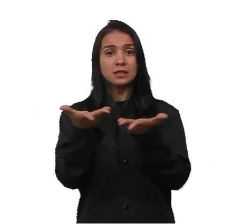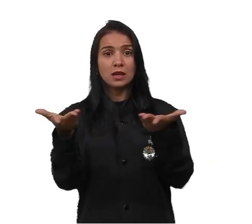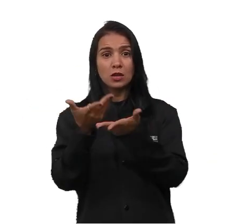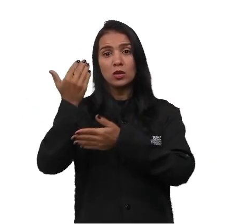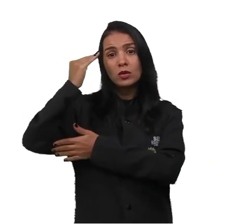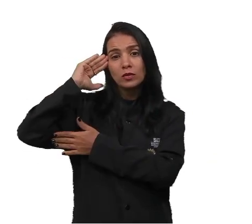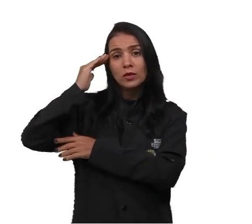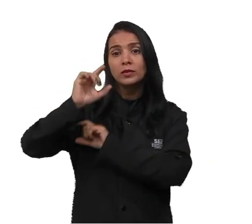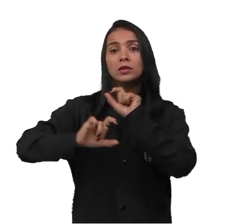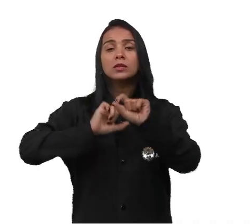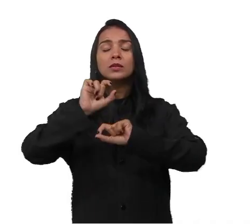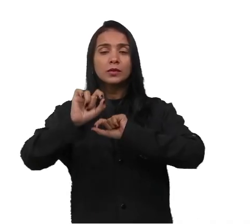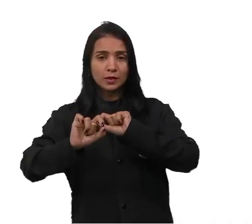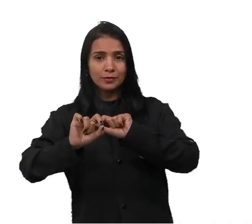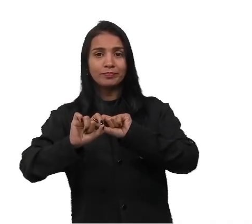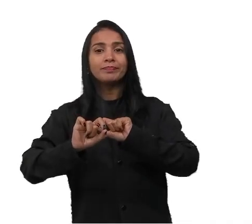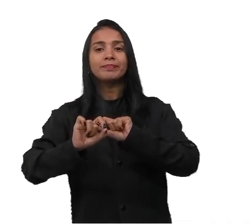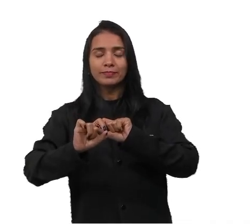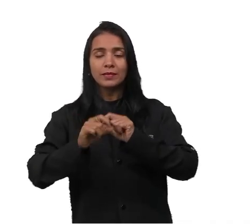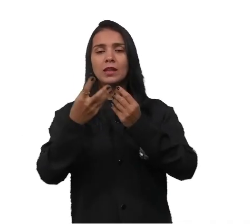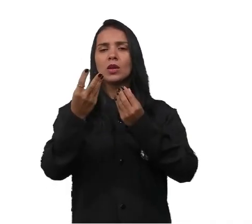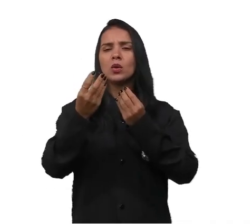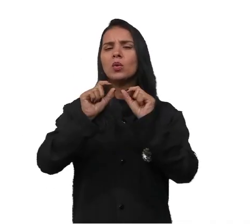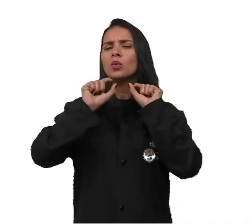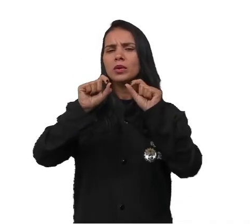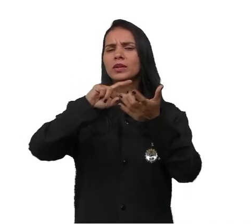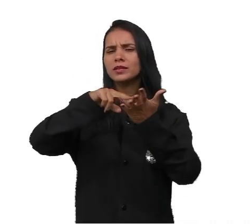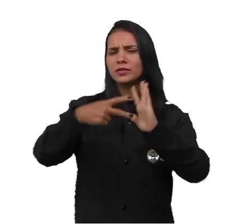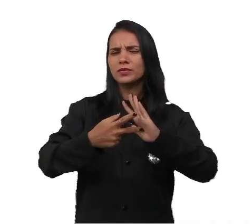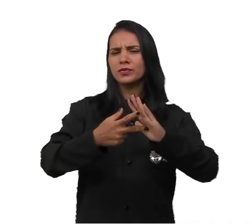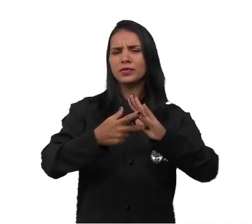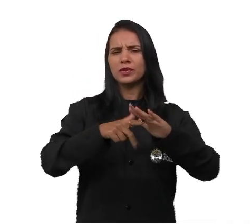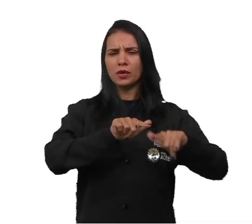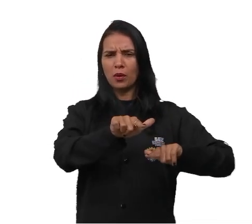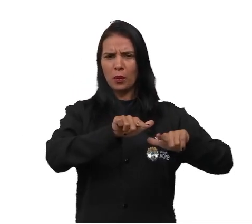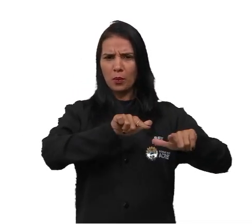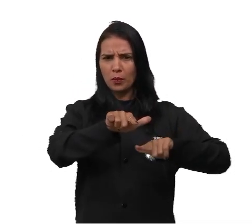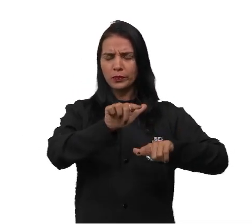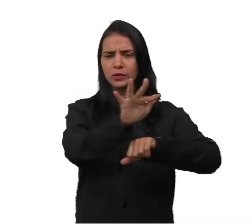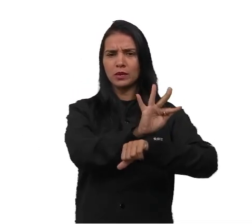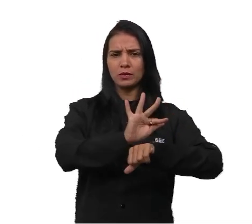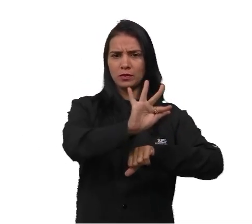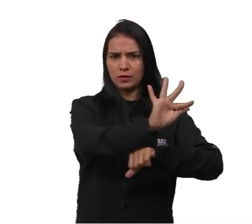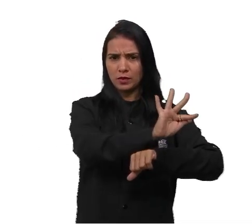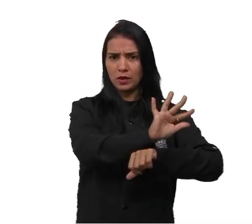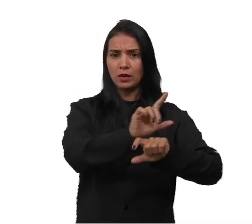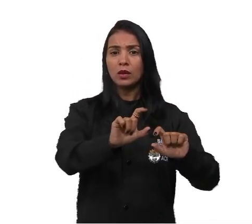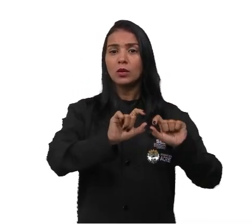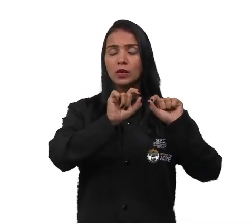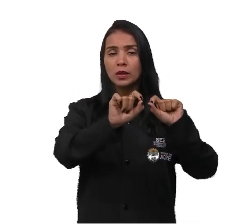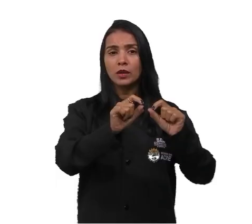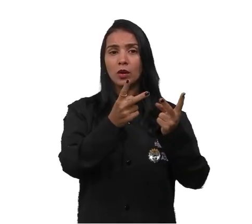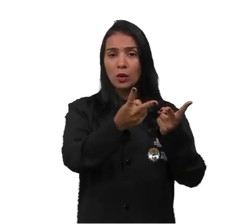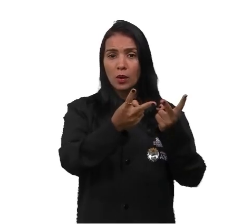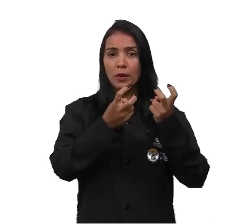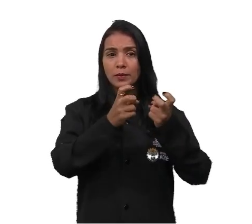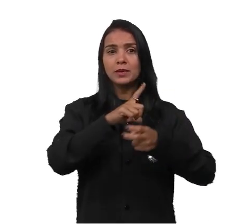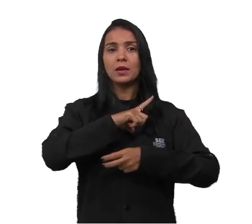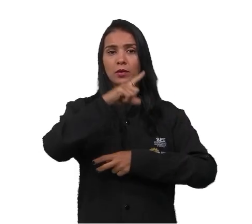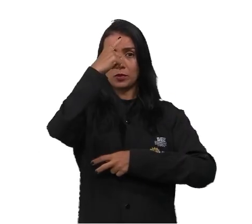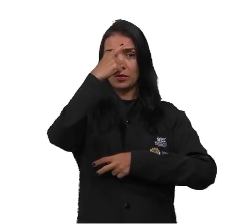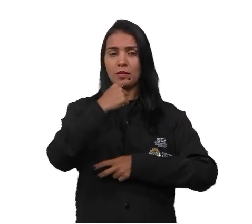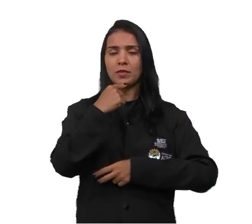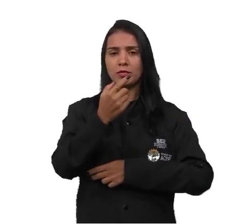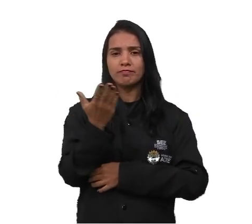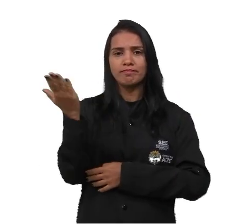compreender do que trata o trabalho formal. Vocês podem observar que eu tenho aqui uma